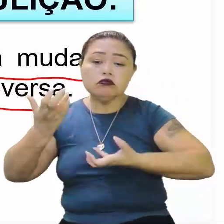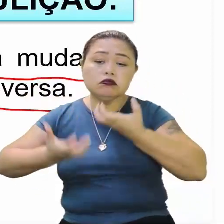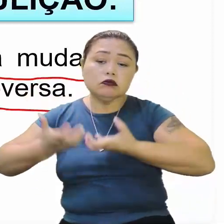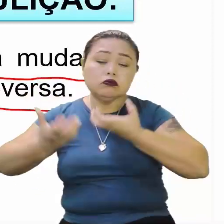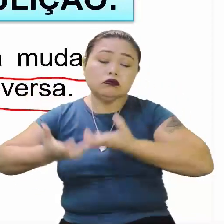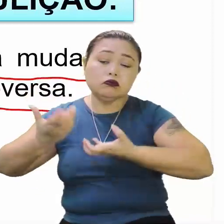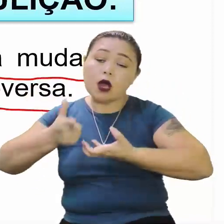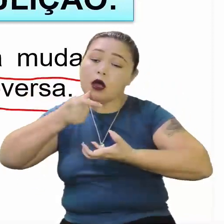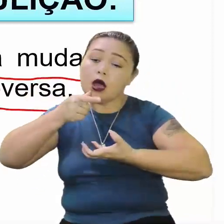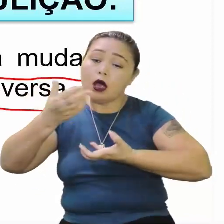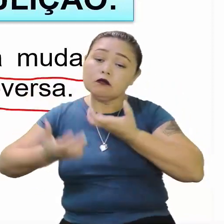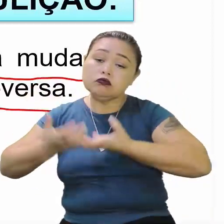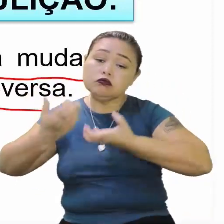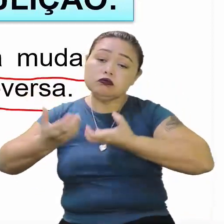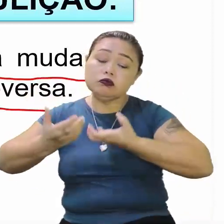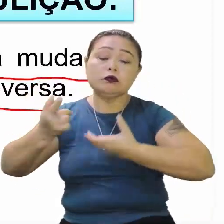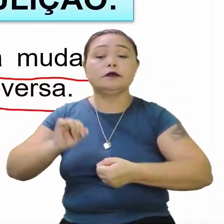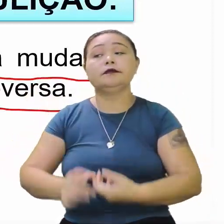chaleira. Valeu?